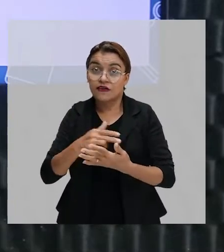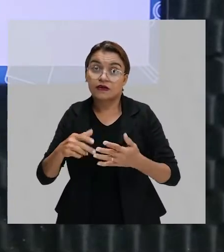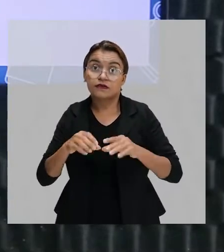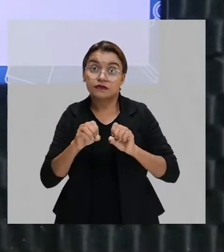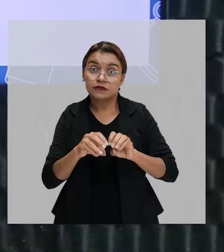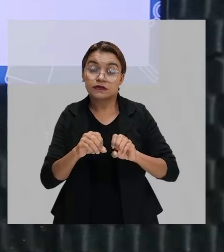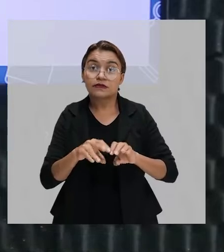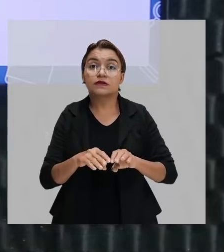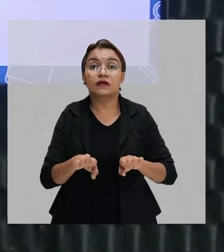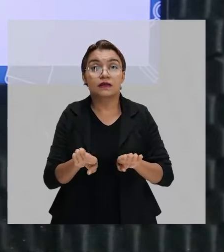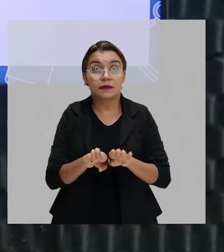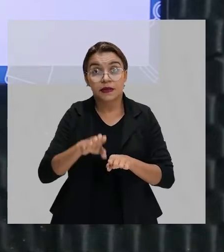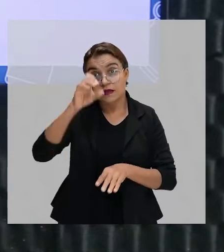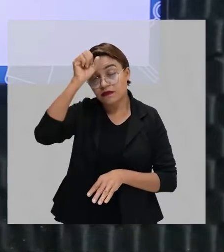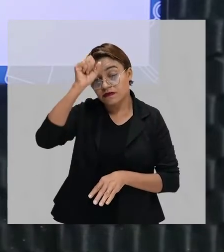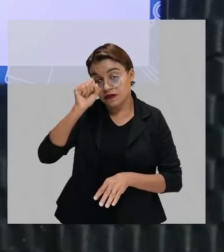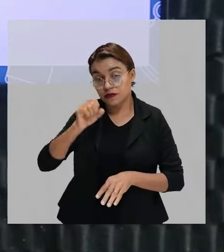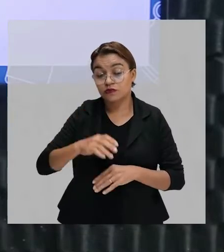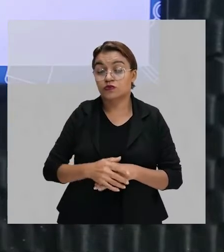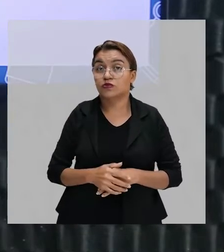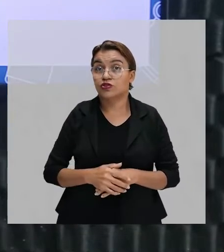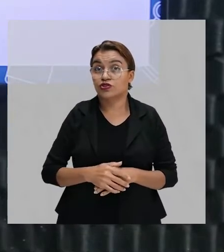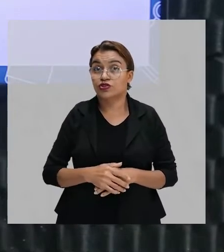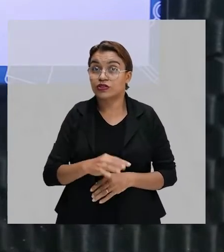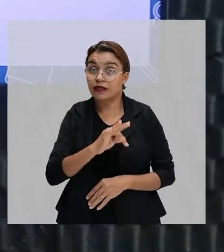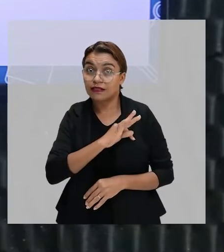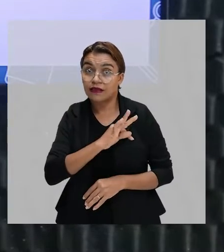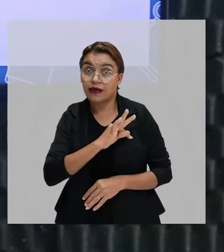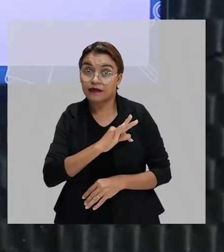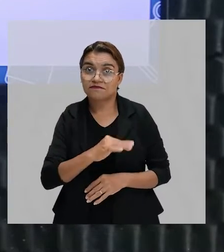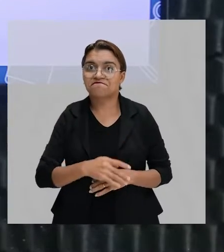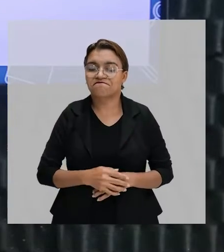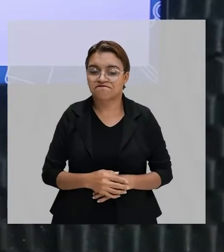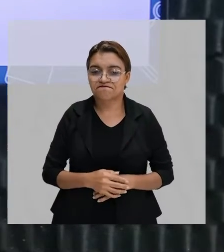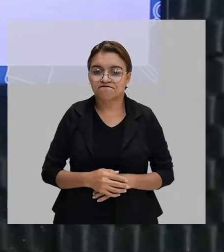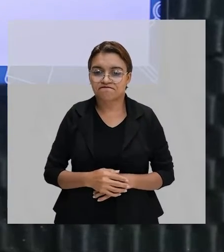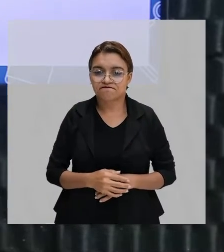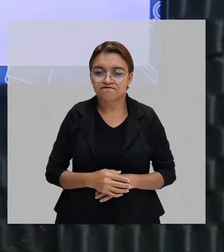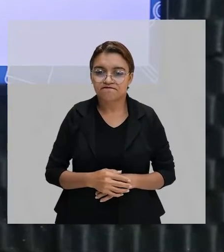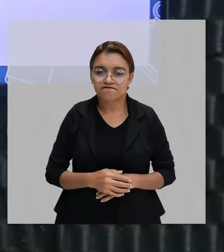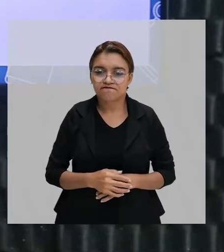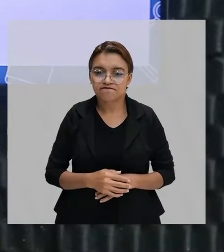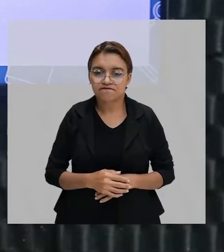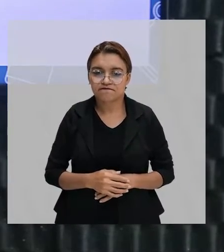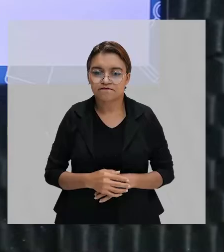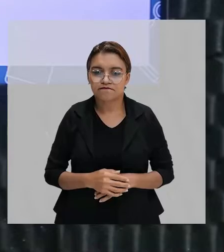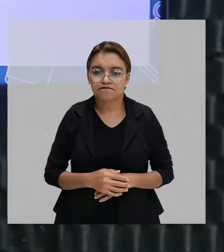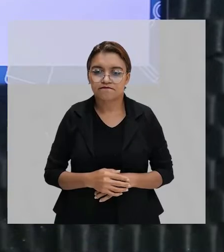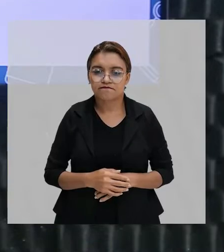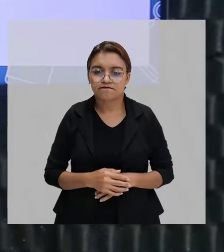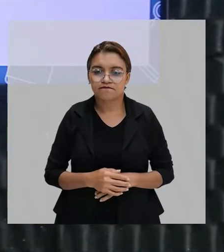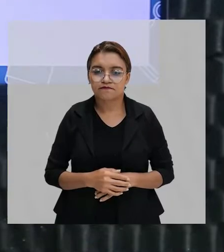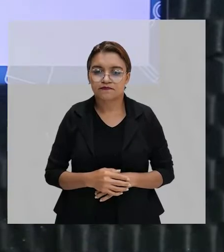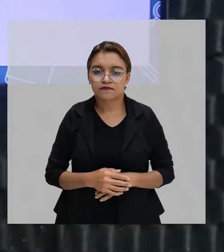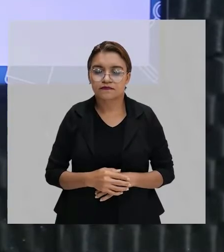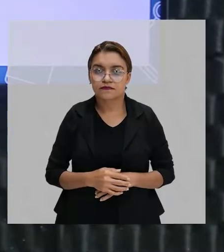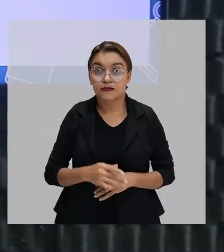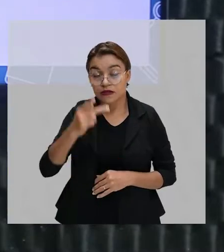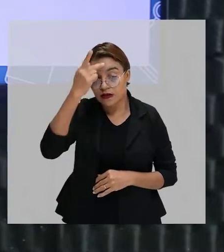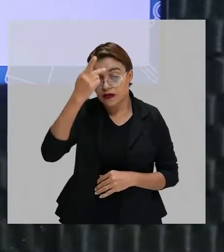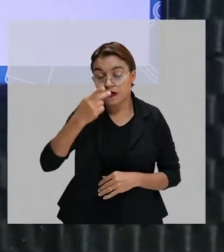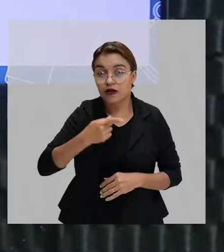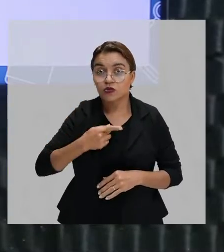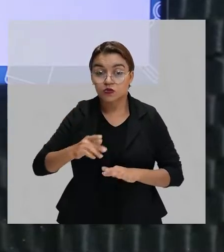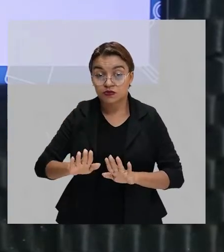além do aprendizado de técnicas nós gente já aprendemos isso e à auto-defesa ela tá